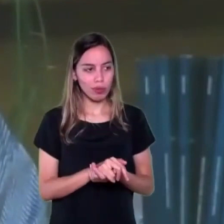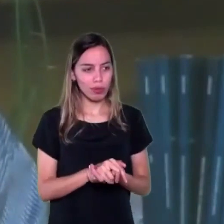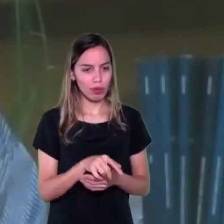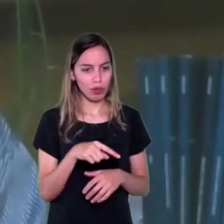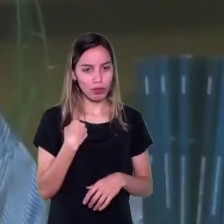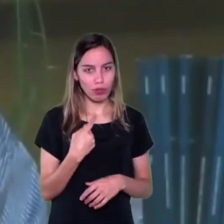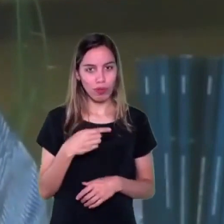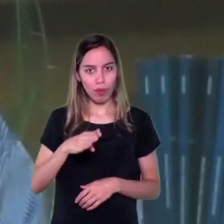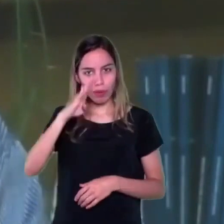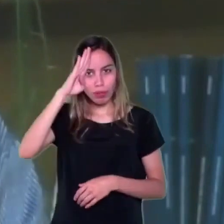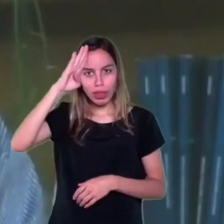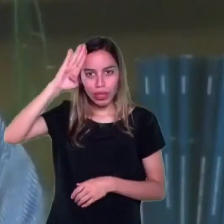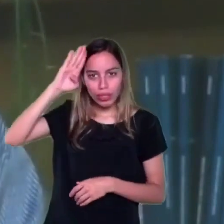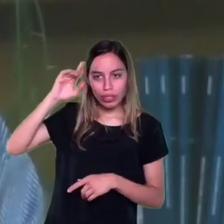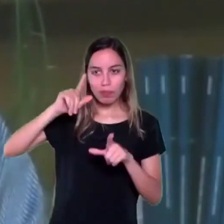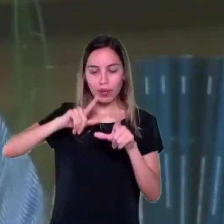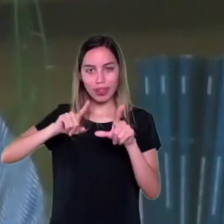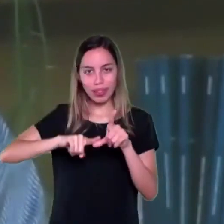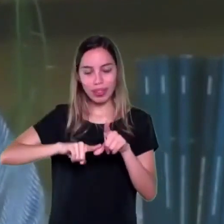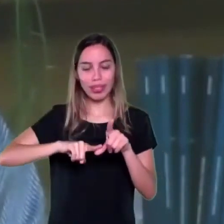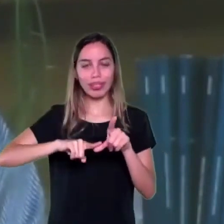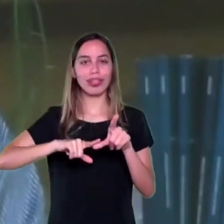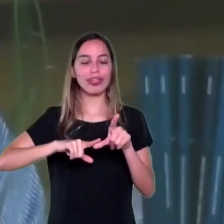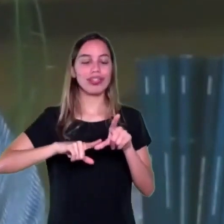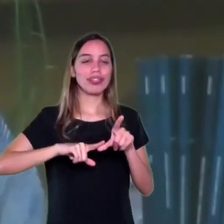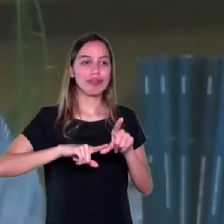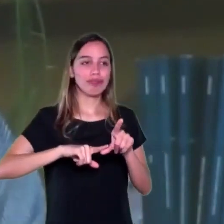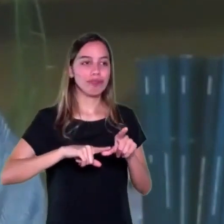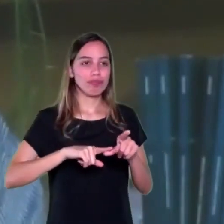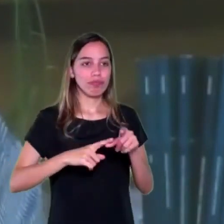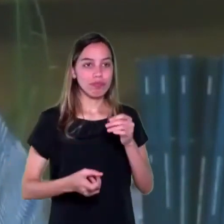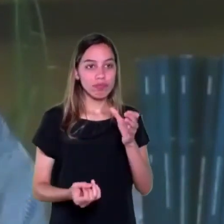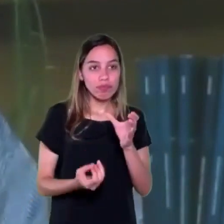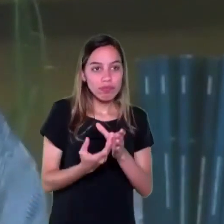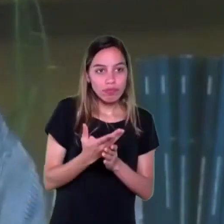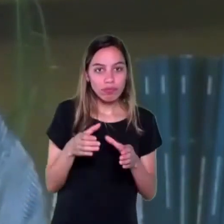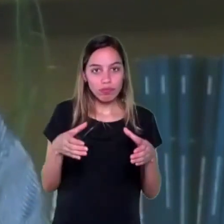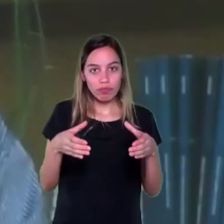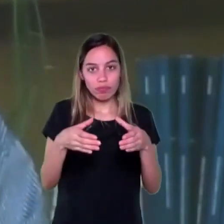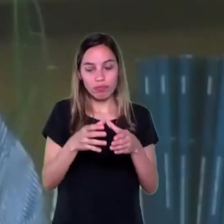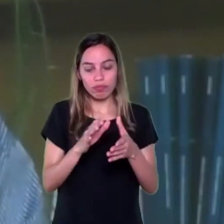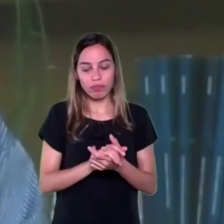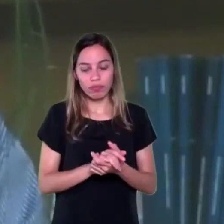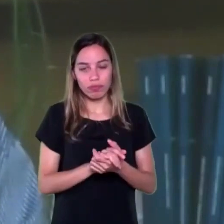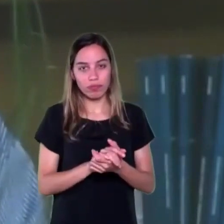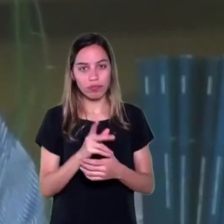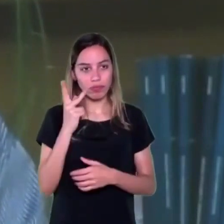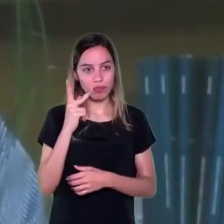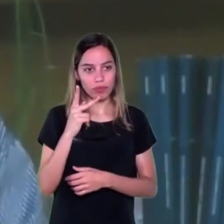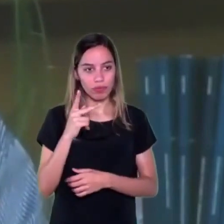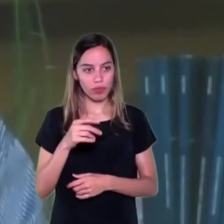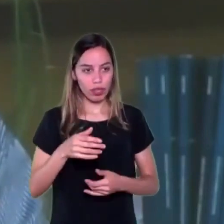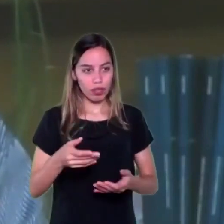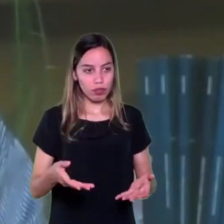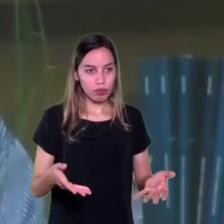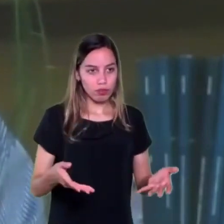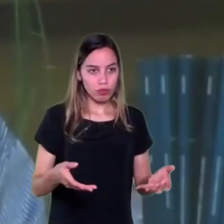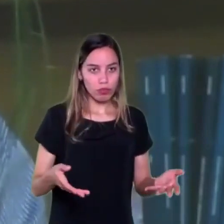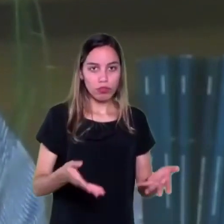fundação, né, que foi fundada no dia 16 de setembro, em homenagem a Santana.